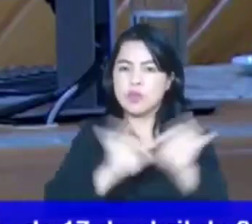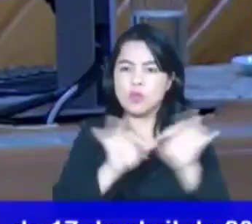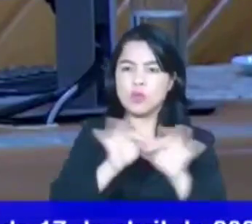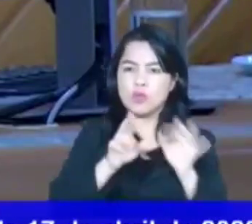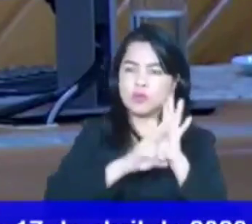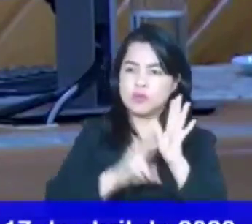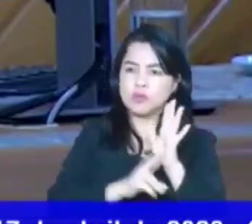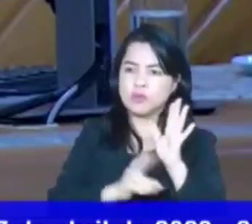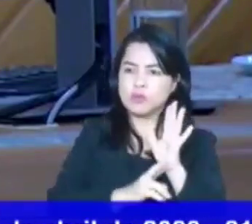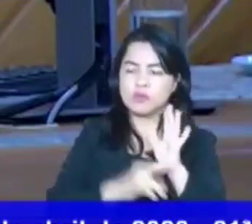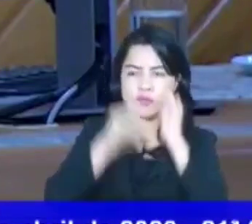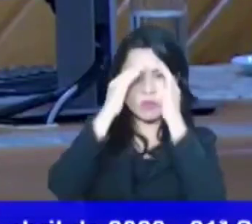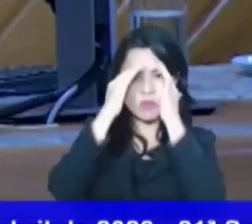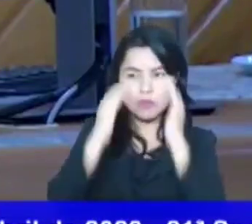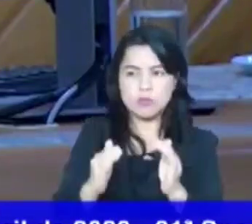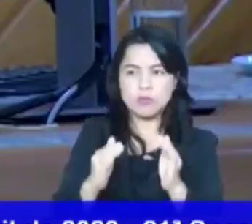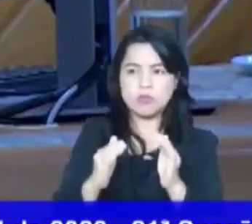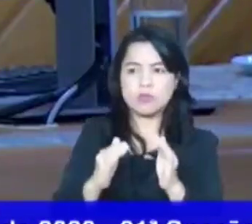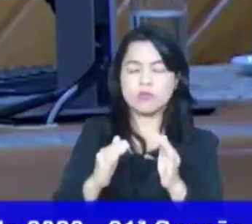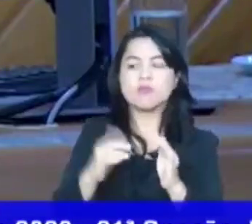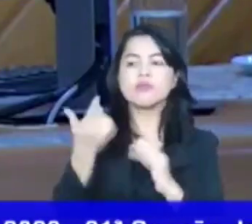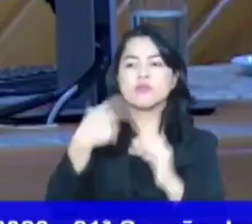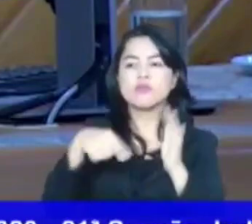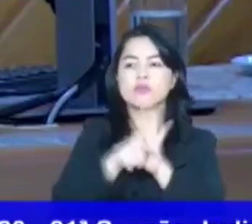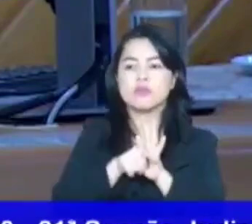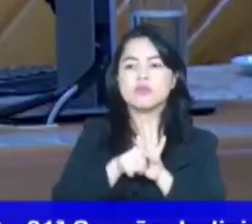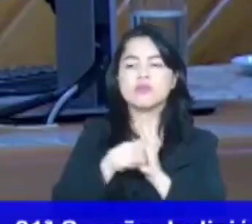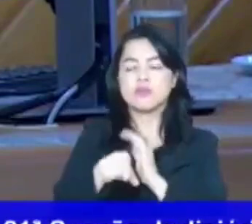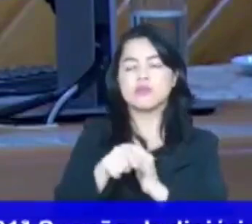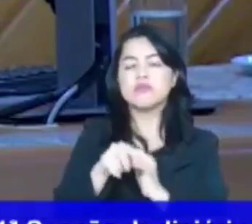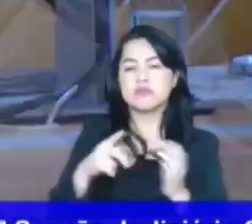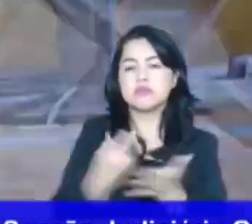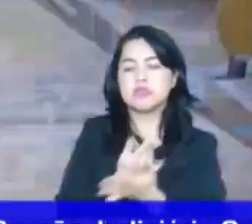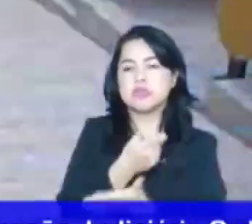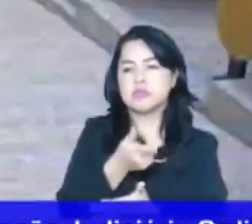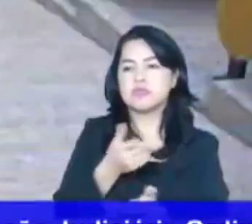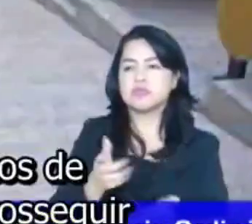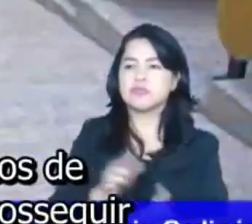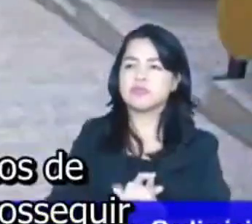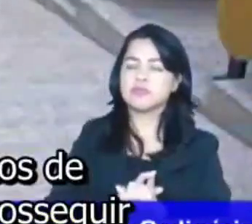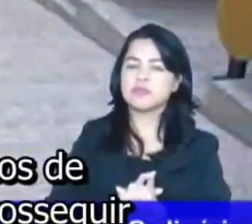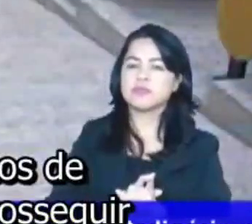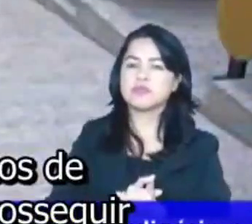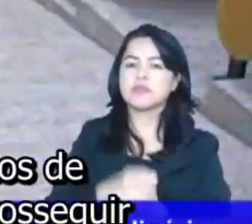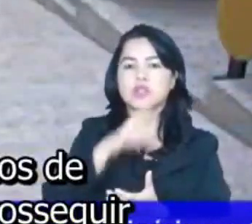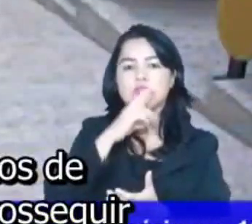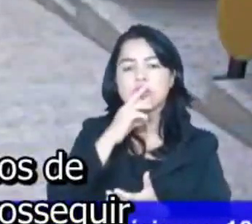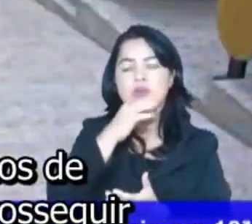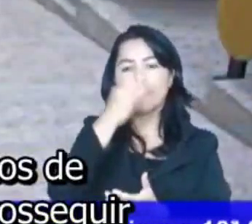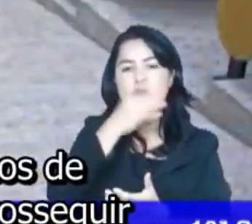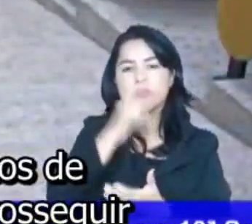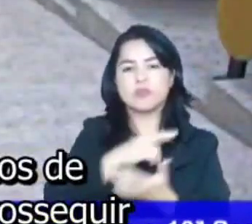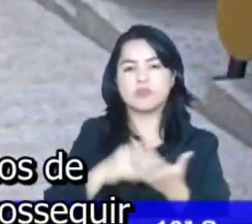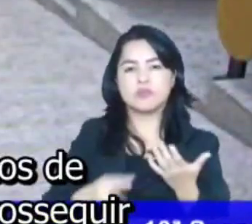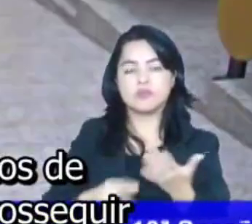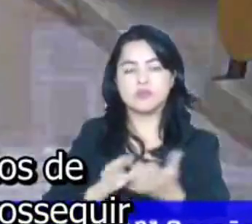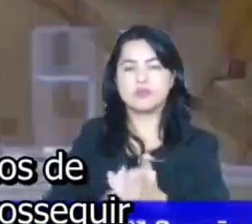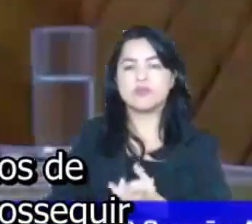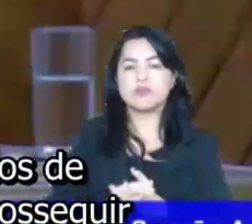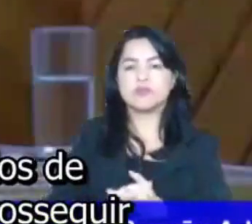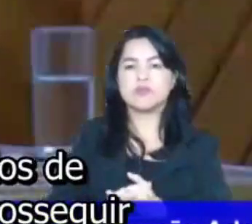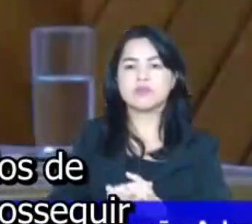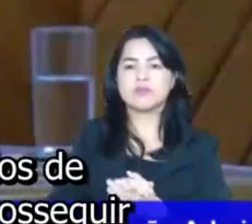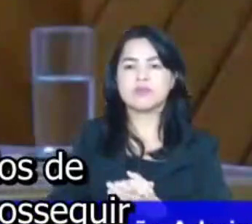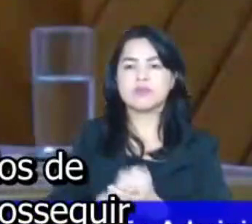e obediência aos ritos legais, o que ocorreu no presente caso. Ok. Imagem Relator, ampla do pode prosseguir. plenário. Presentes os pressupostos